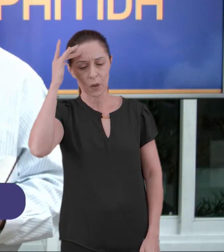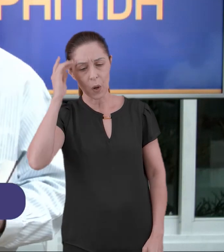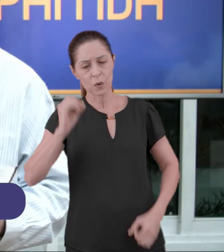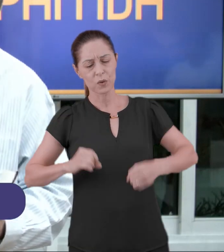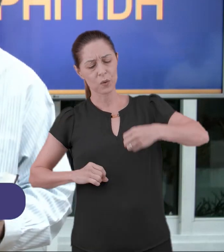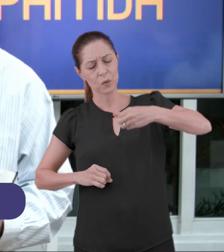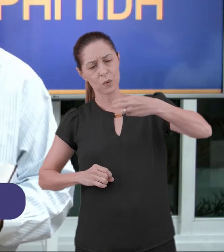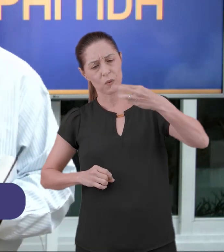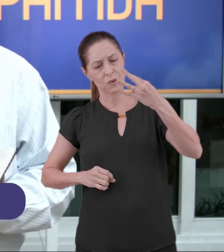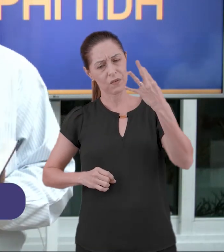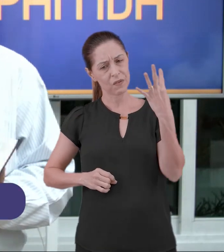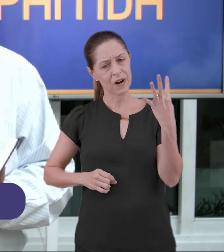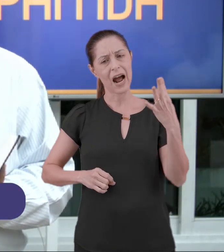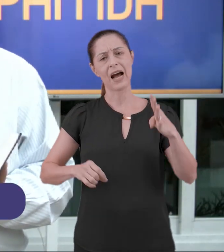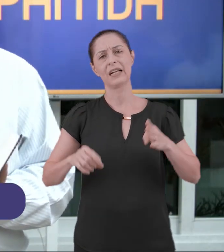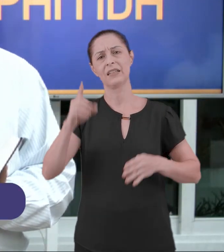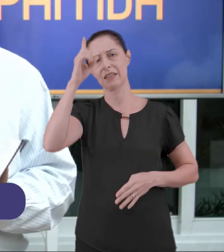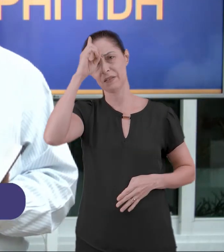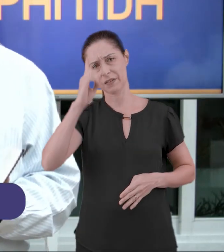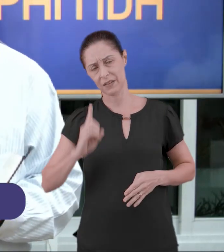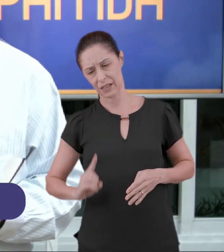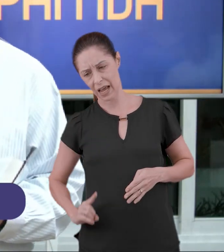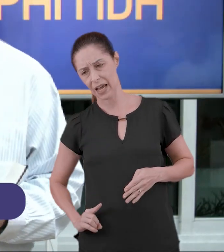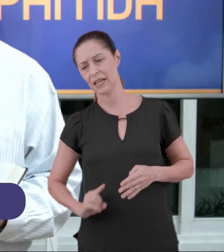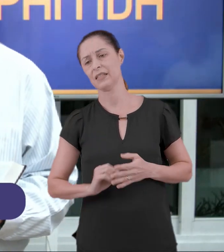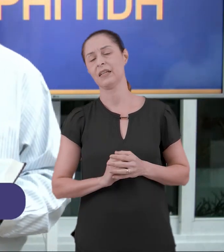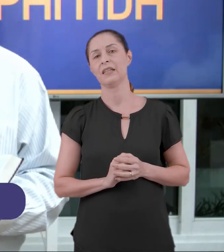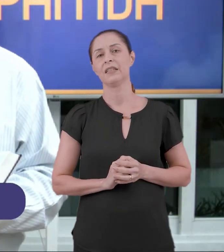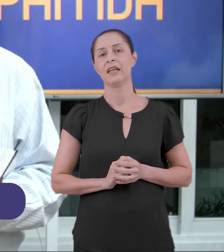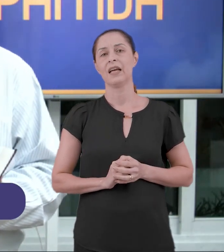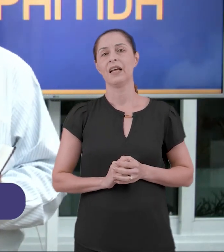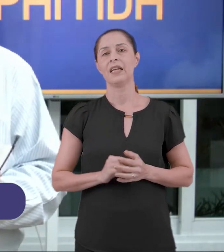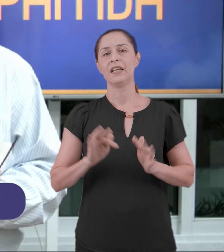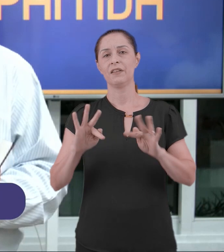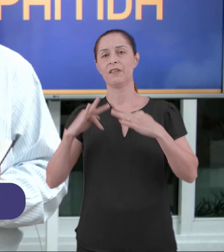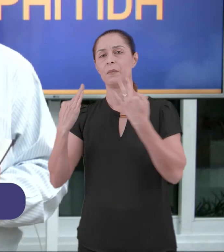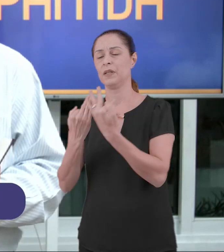com famílias que estão se aproximando da igreja.